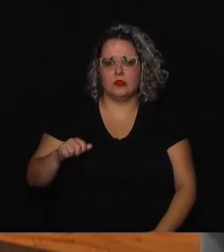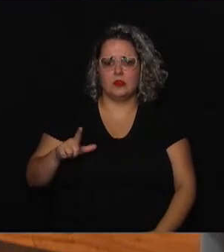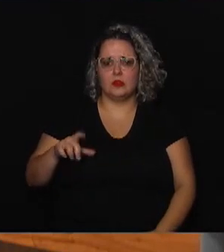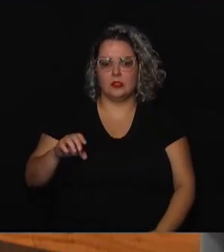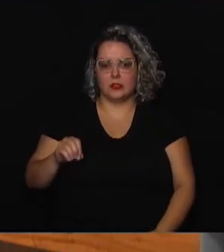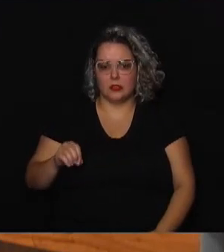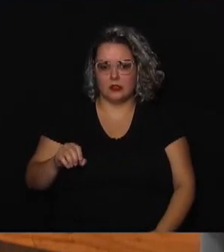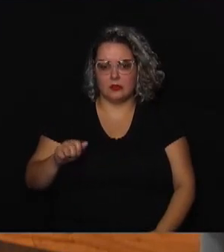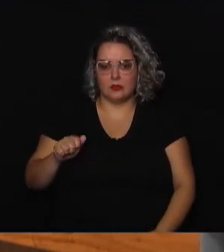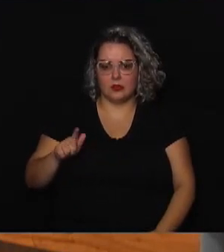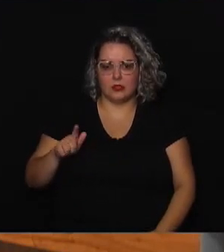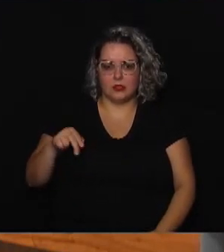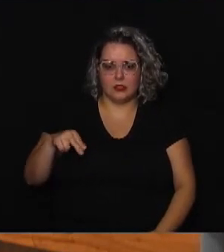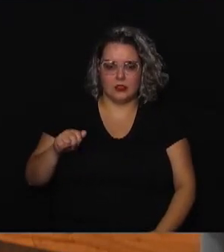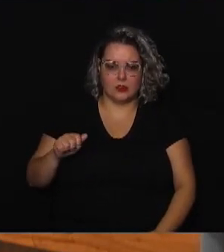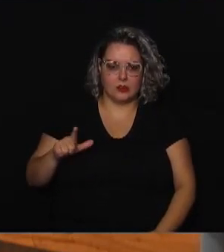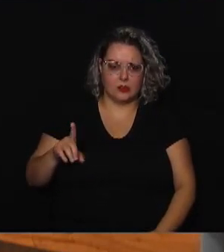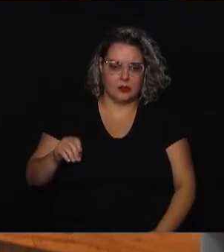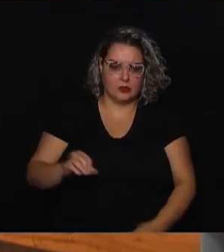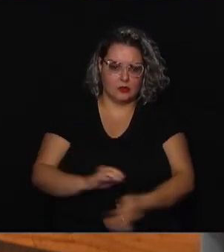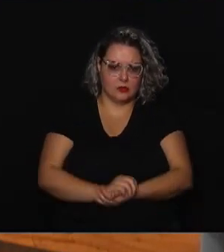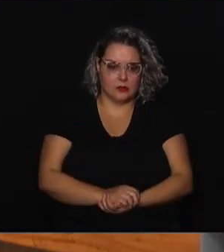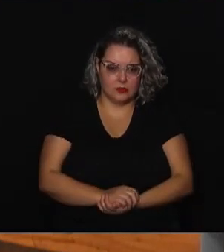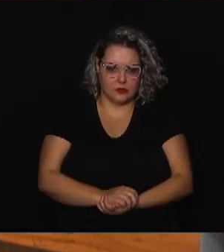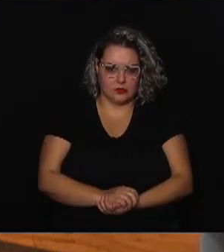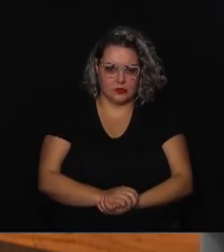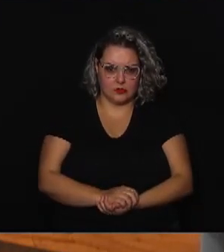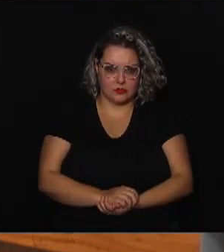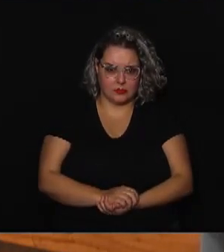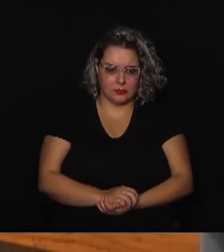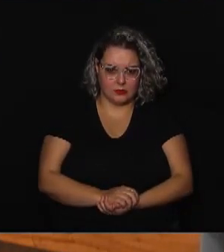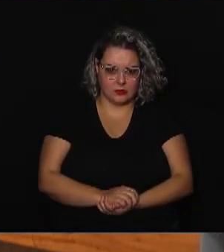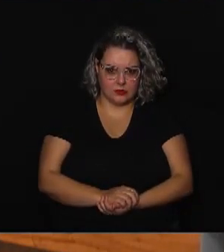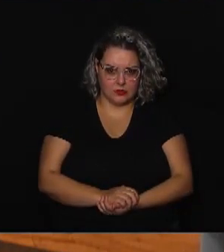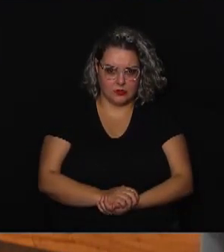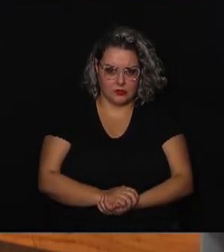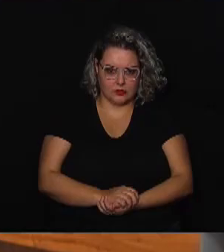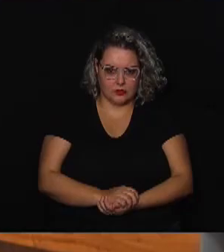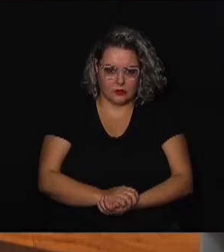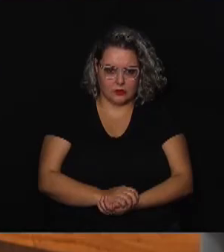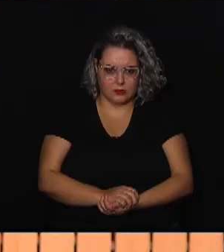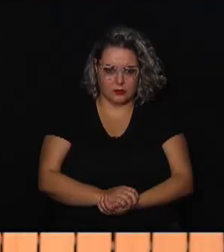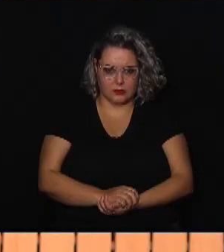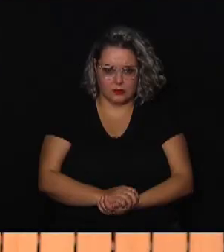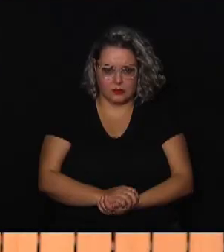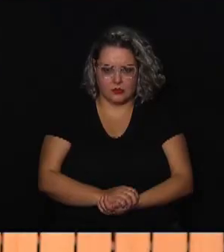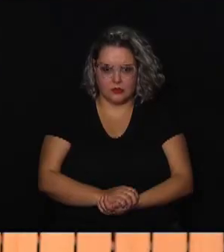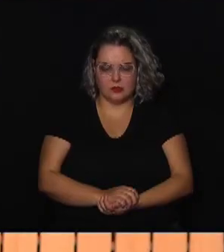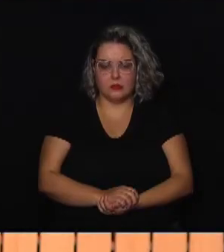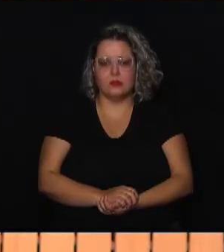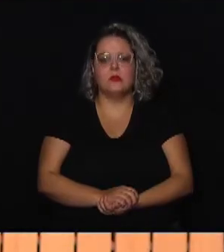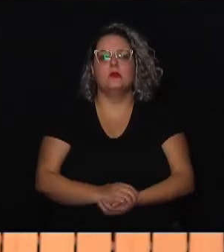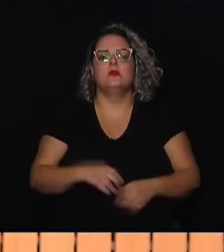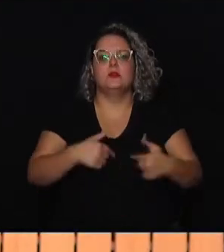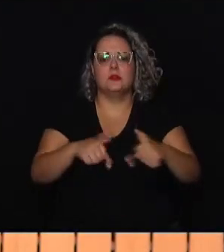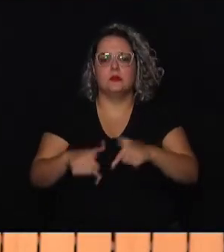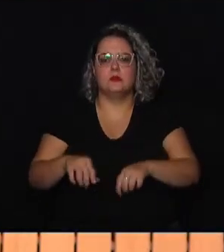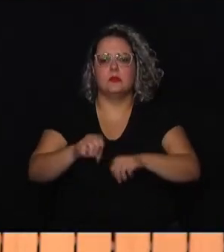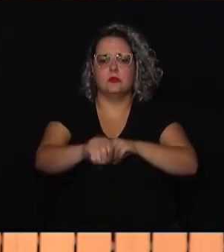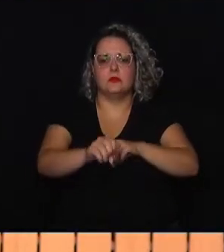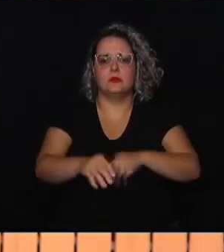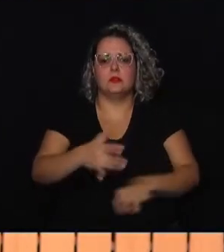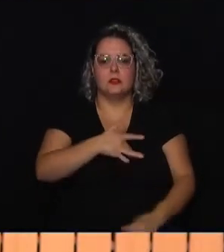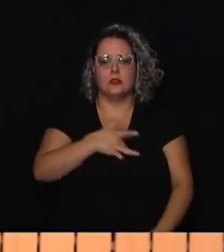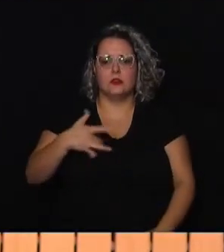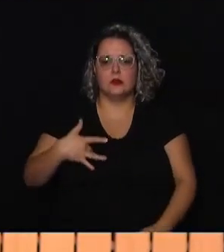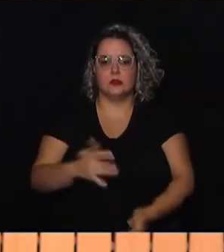de Queiroz, que é diretor do DGTS, Departamento de Gestão do Trabalho, Educação e Saúde,